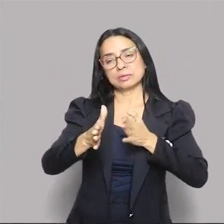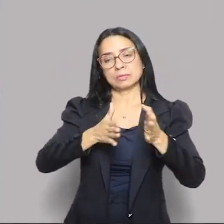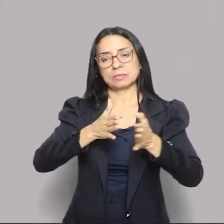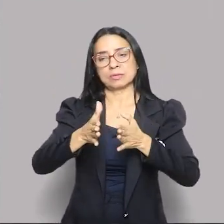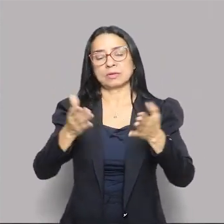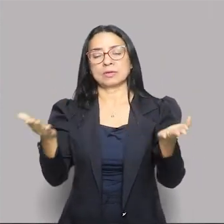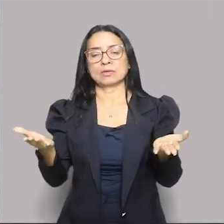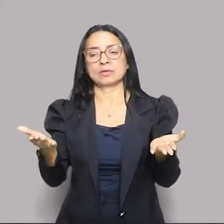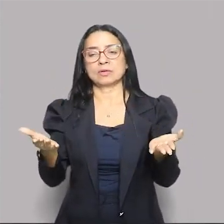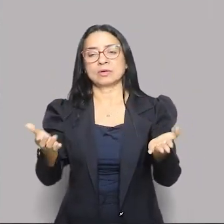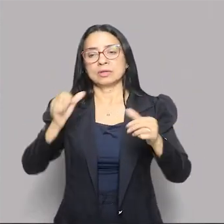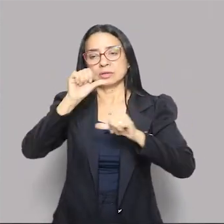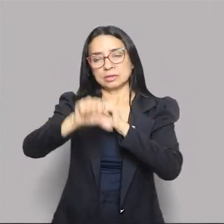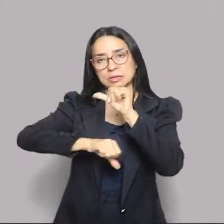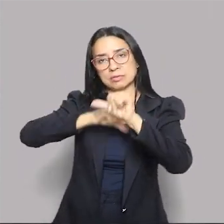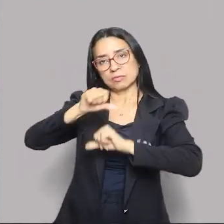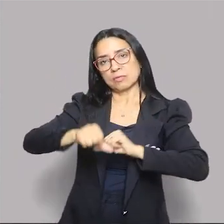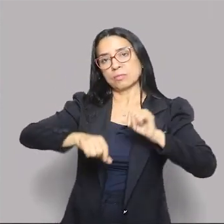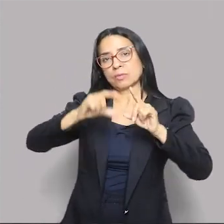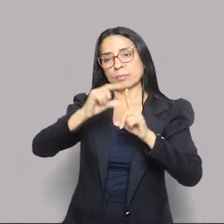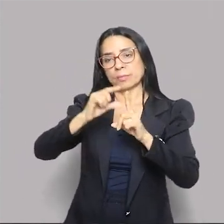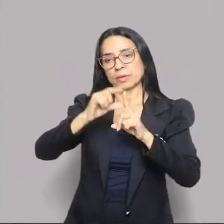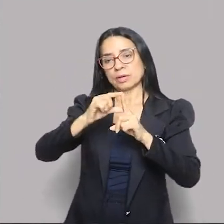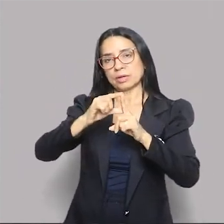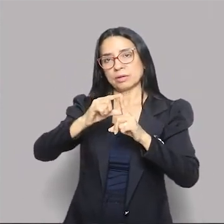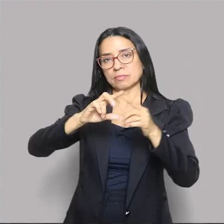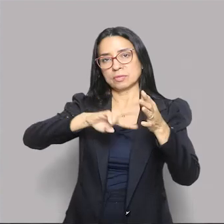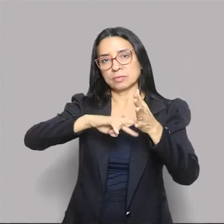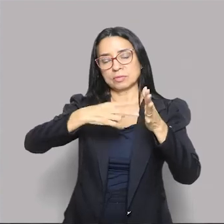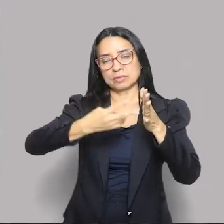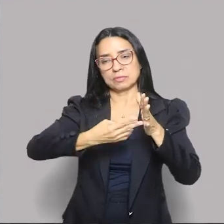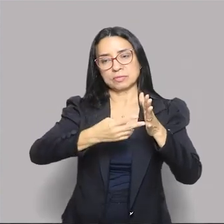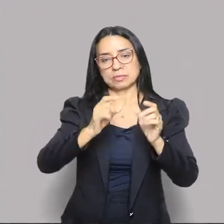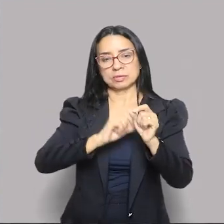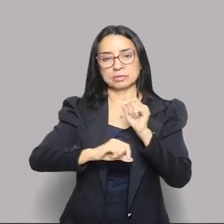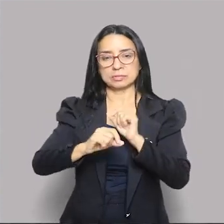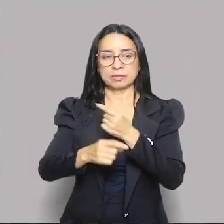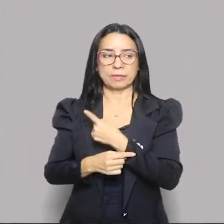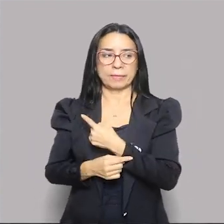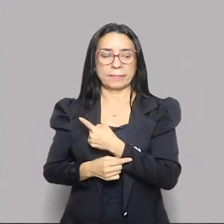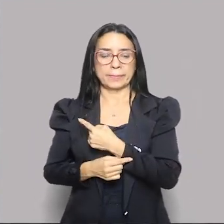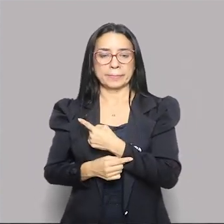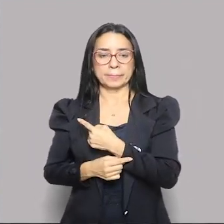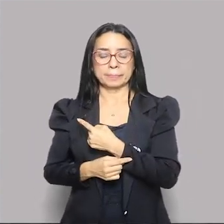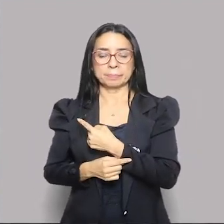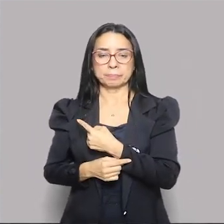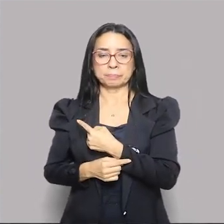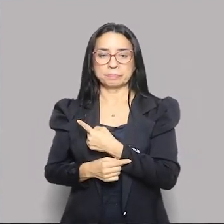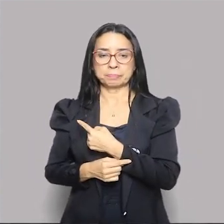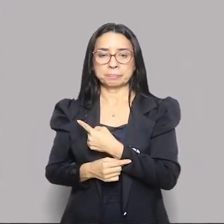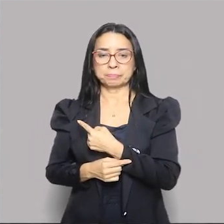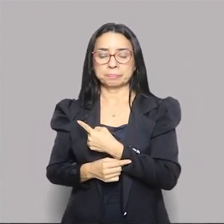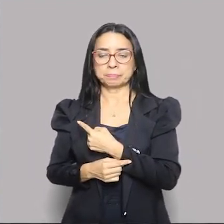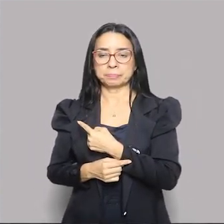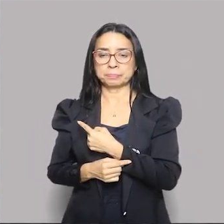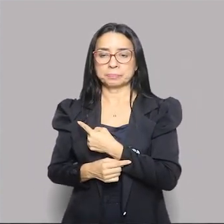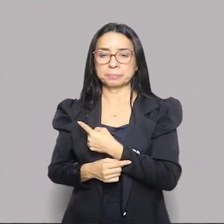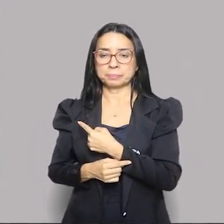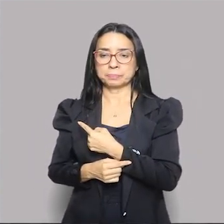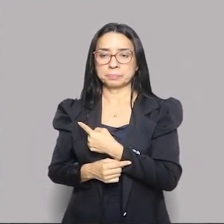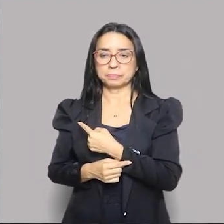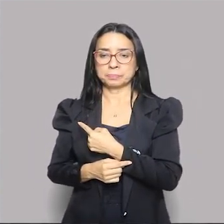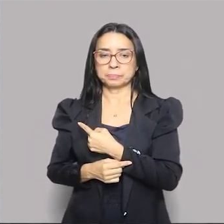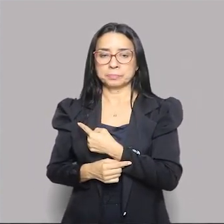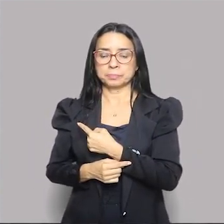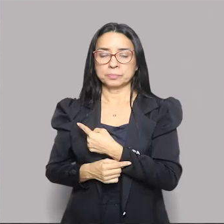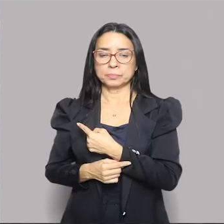né, em outra sinônima e ela ficou muito pontual aqui, ó. Então, ademais, outro fator que corrobora a inacessibilidade de bens e serviços artísticos e